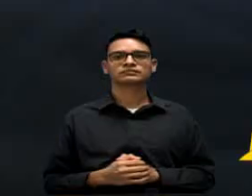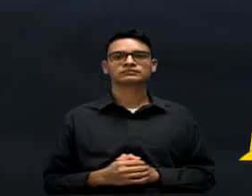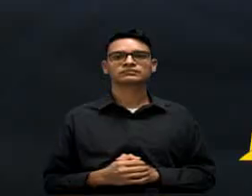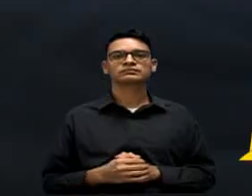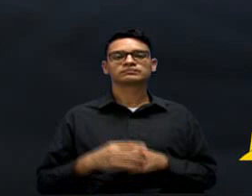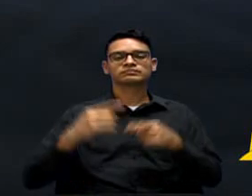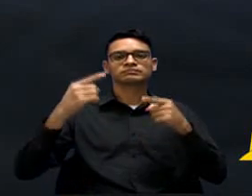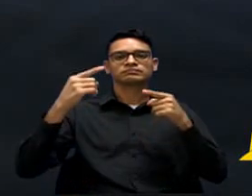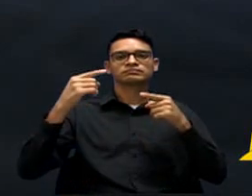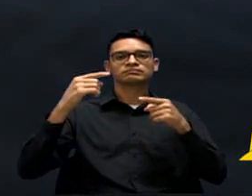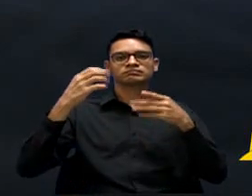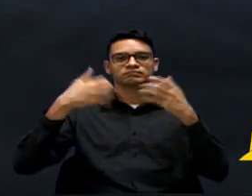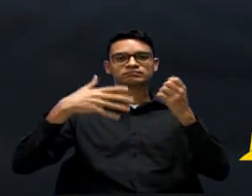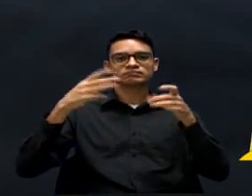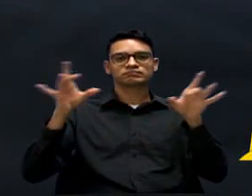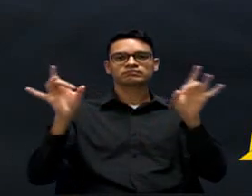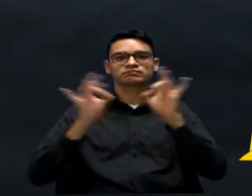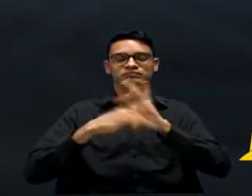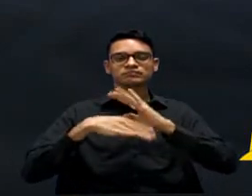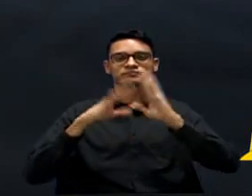Já finalizei. Desculpa, já finalizei.